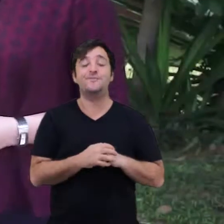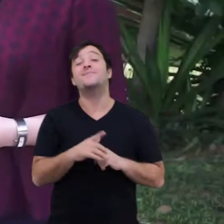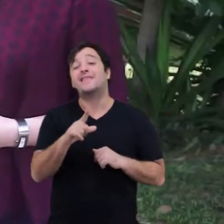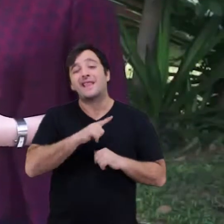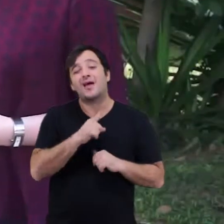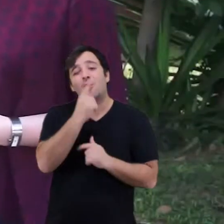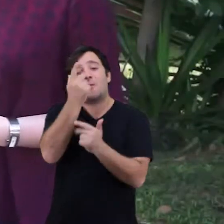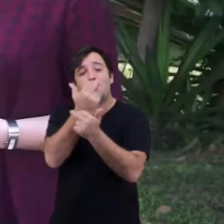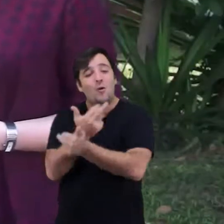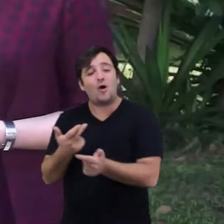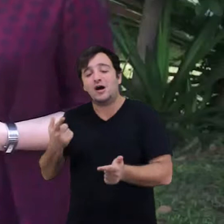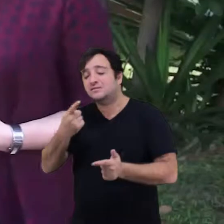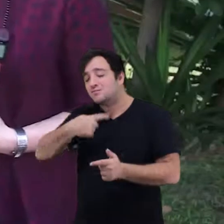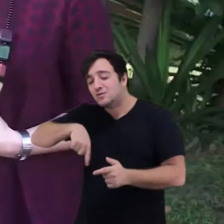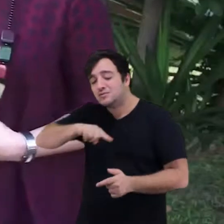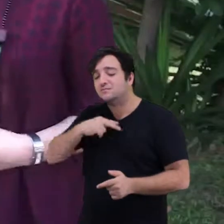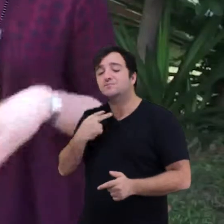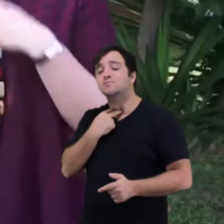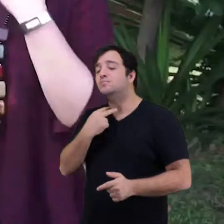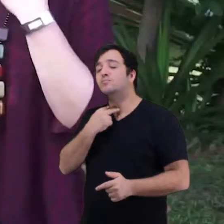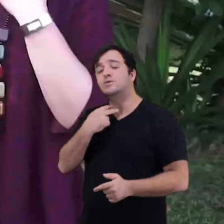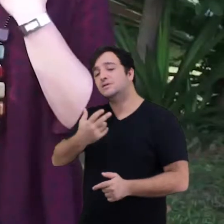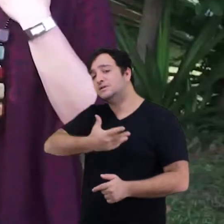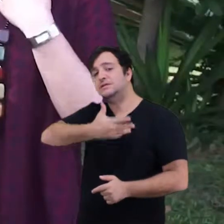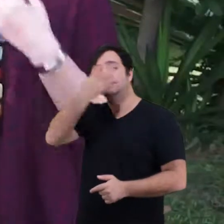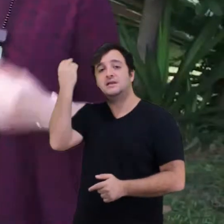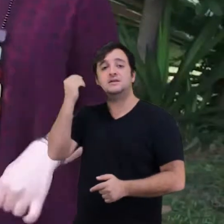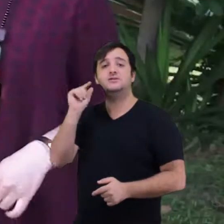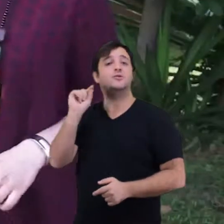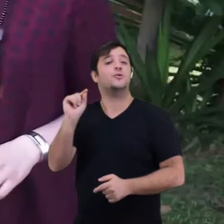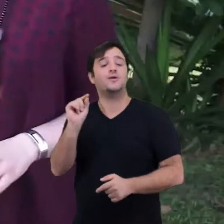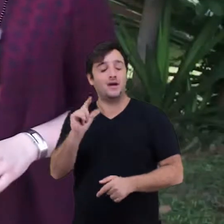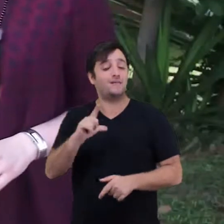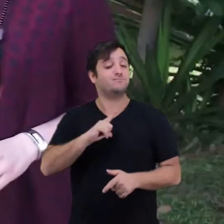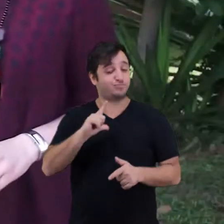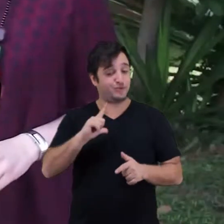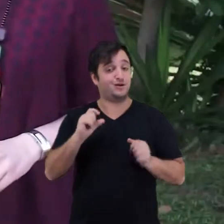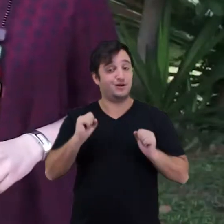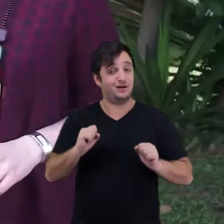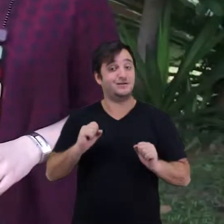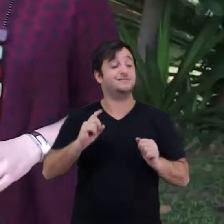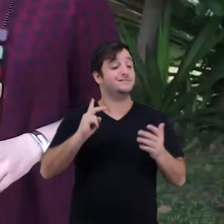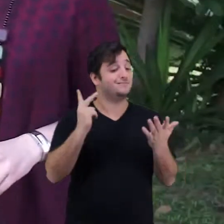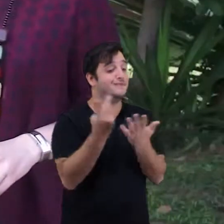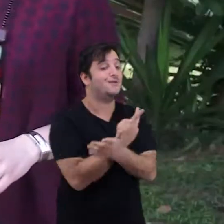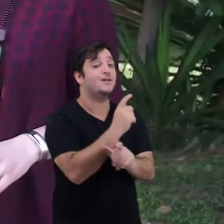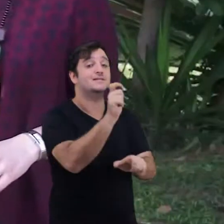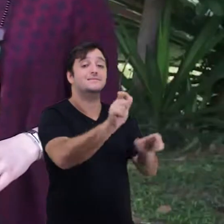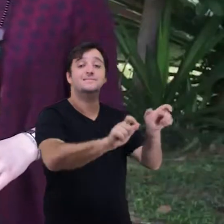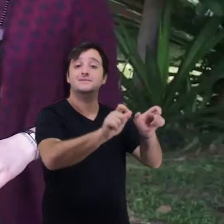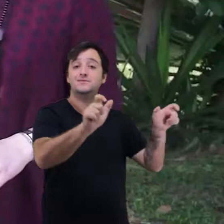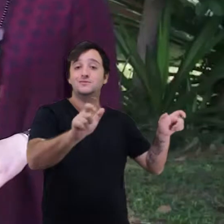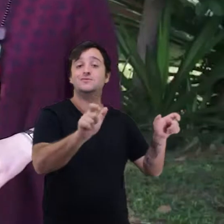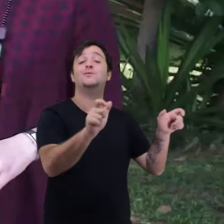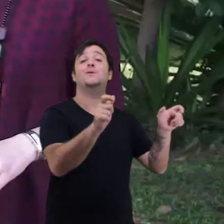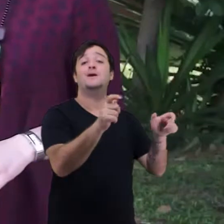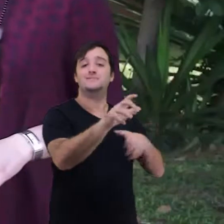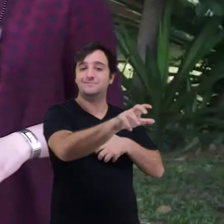fluxos migratórios atuais, eles se caracterizam, né, e eles se dão num contexto